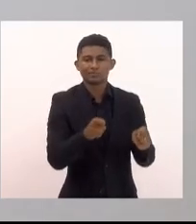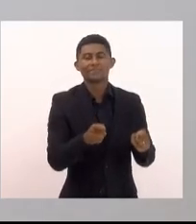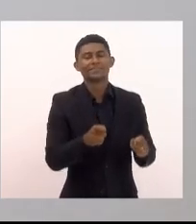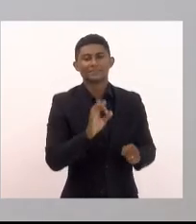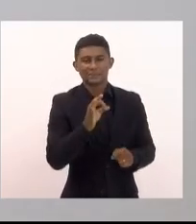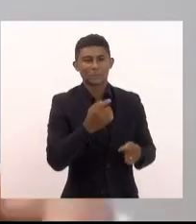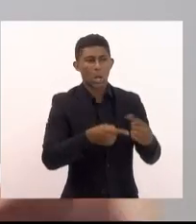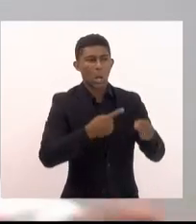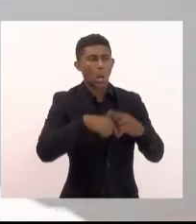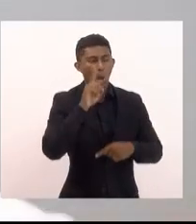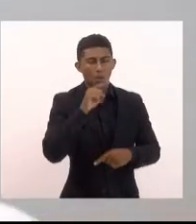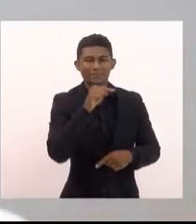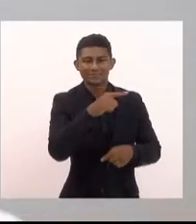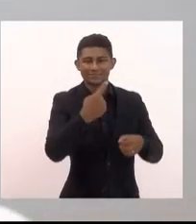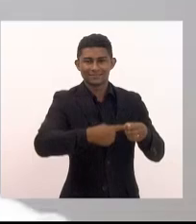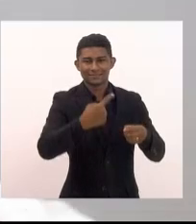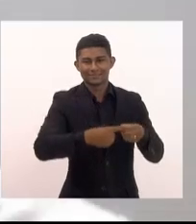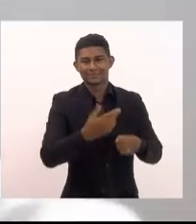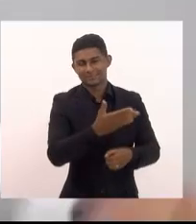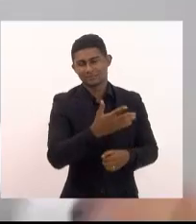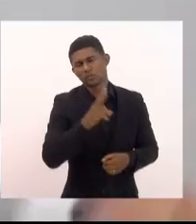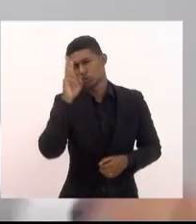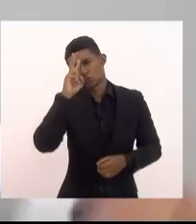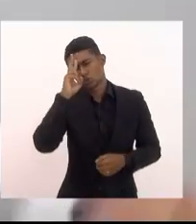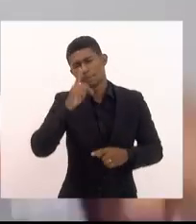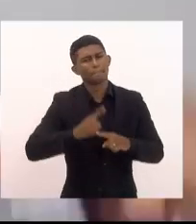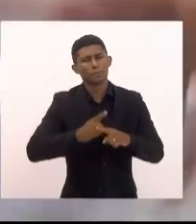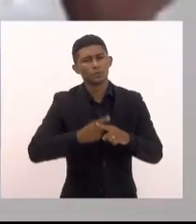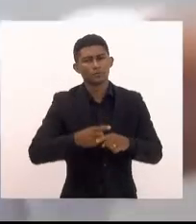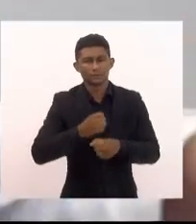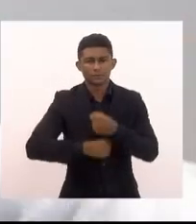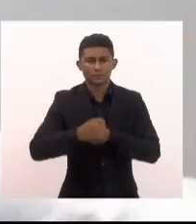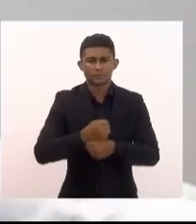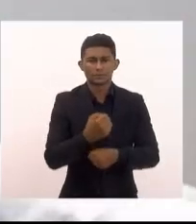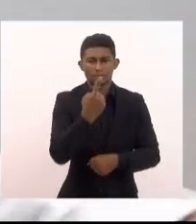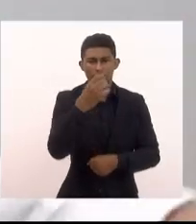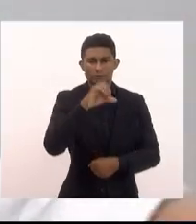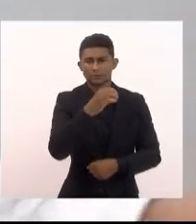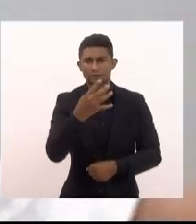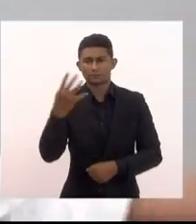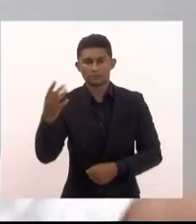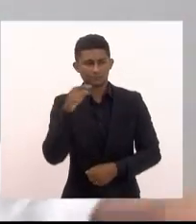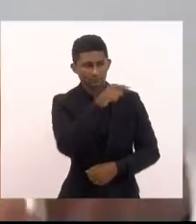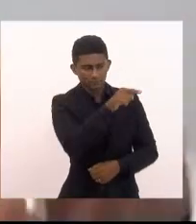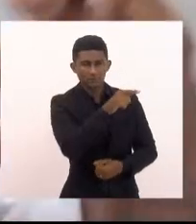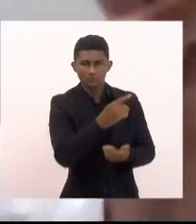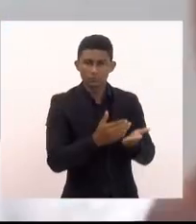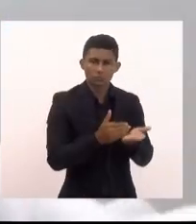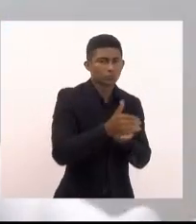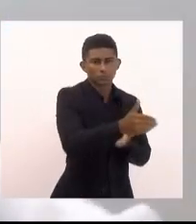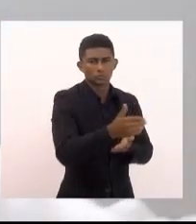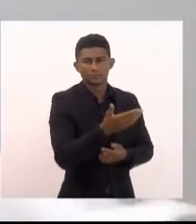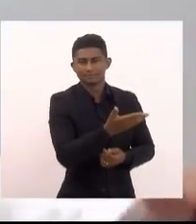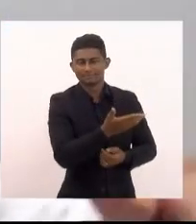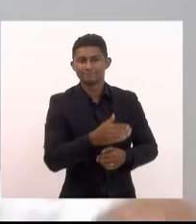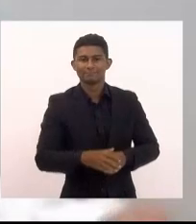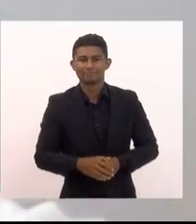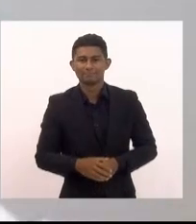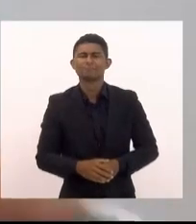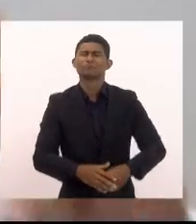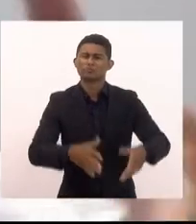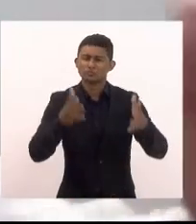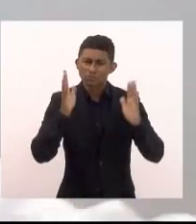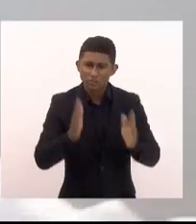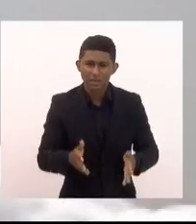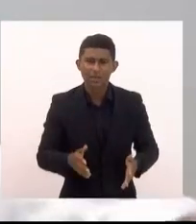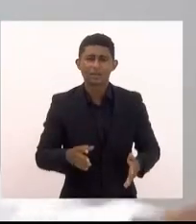aí é histórica porque desde 1944 ele existe, ele já foi senzala, ele